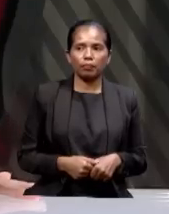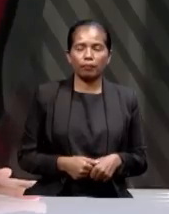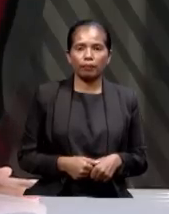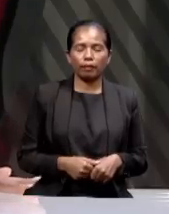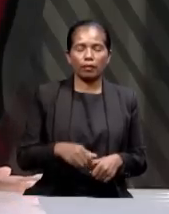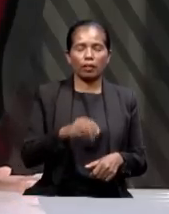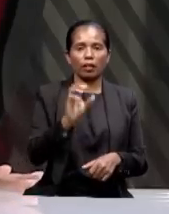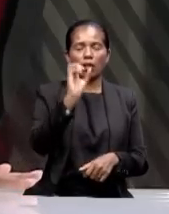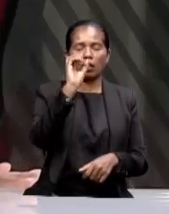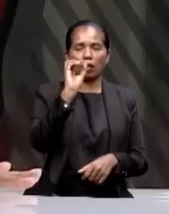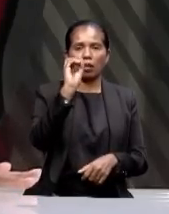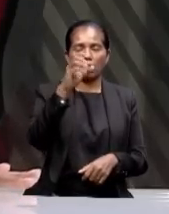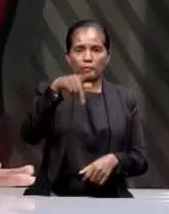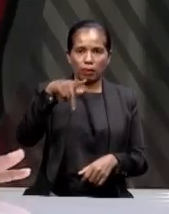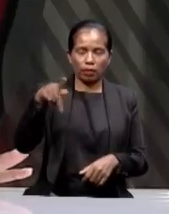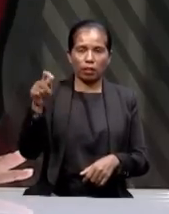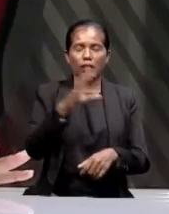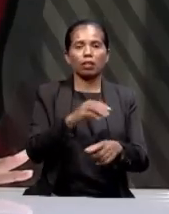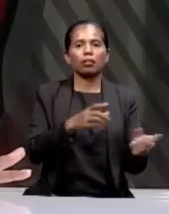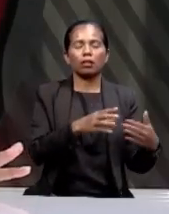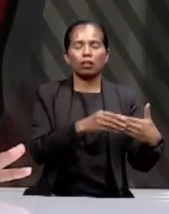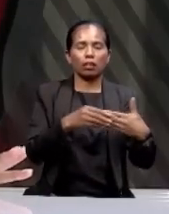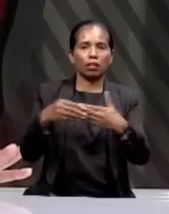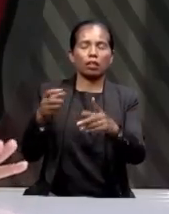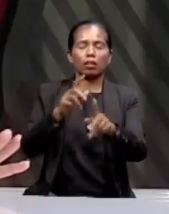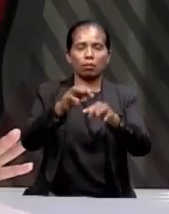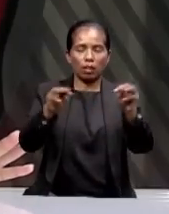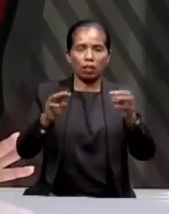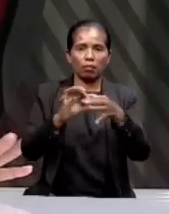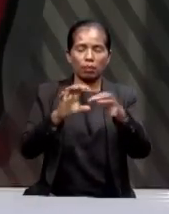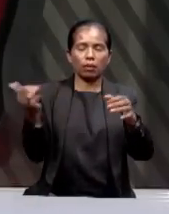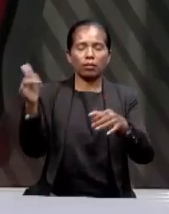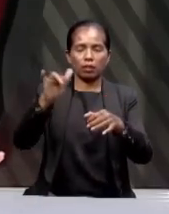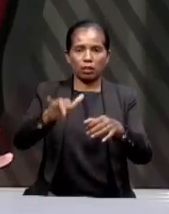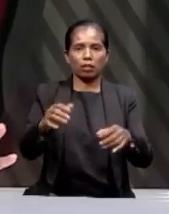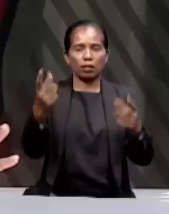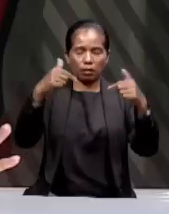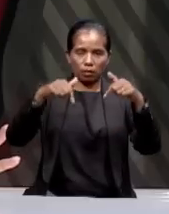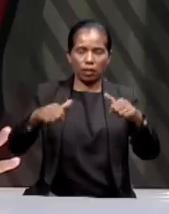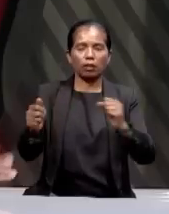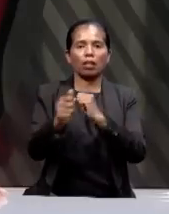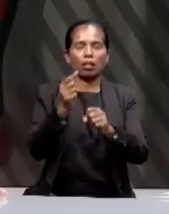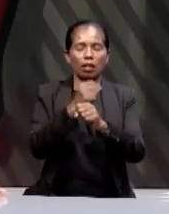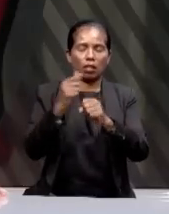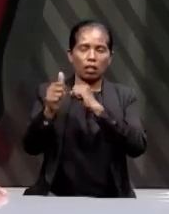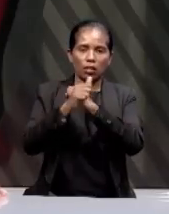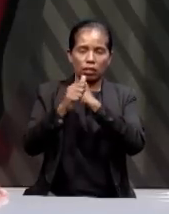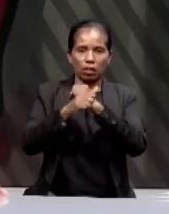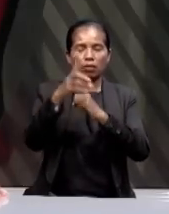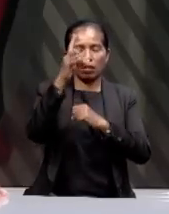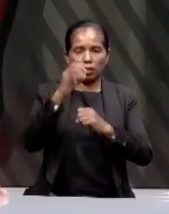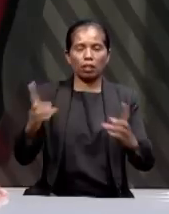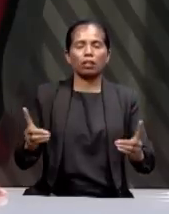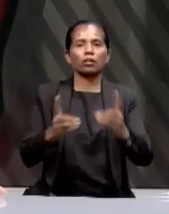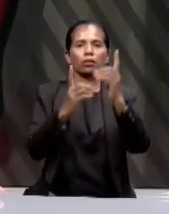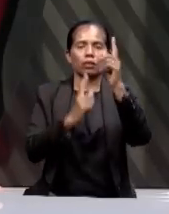Organisme CPDR Deteli organiza membro sira husi município San Lorenzo Tolo Noreua atu haluação pacífica capital dele contra